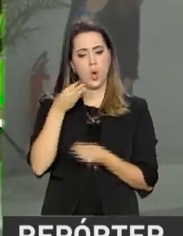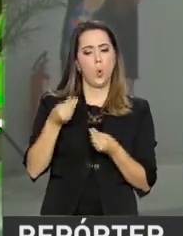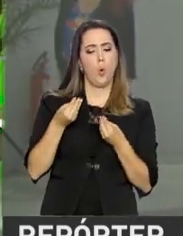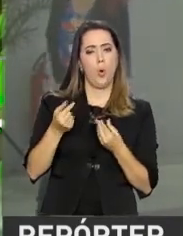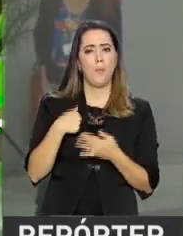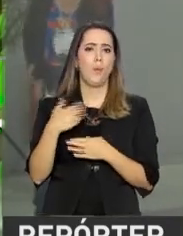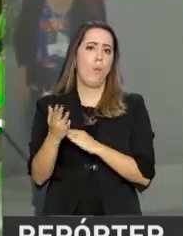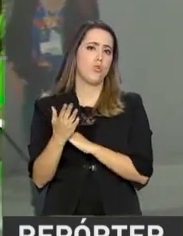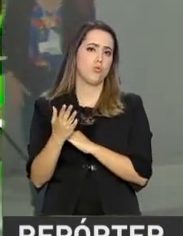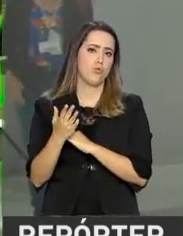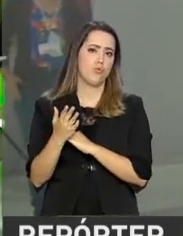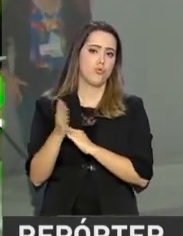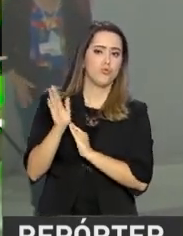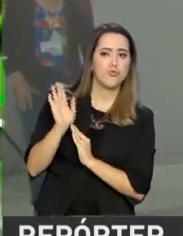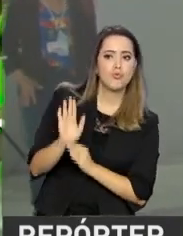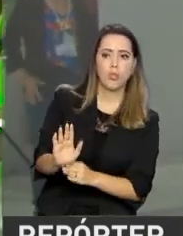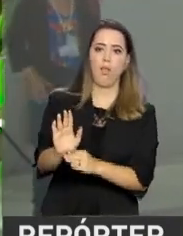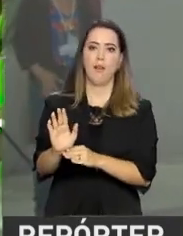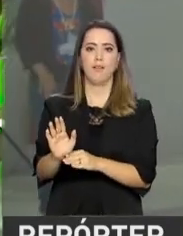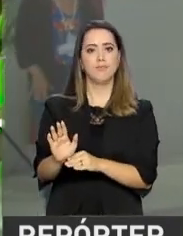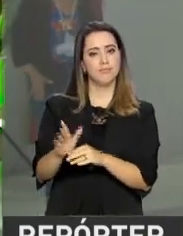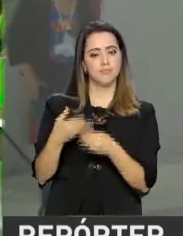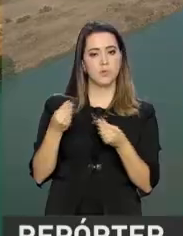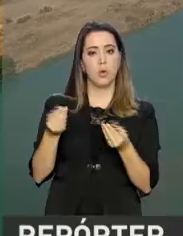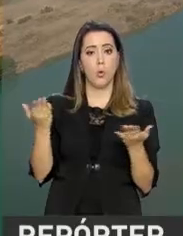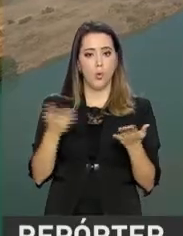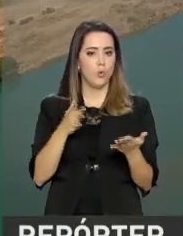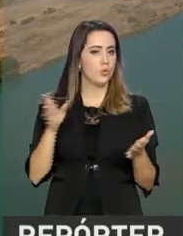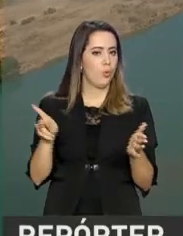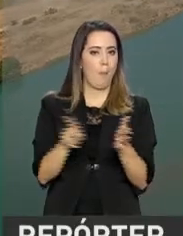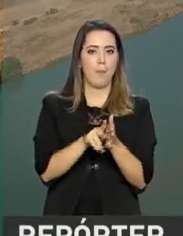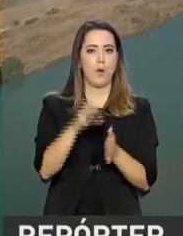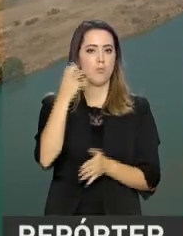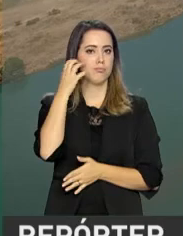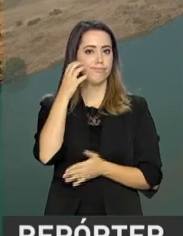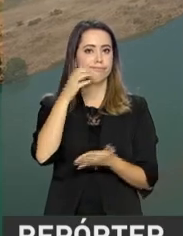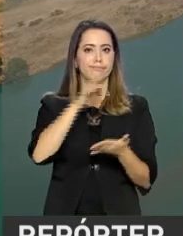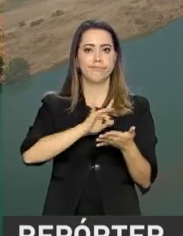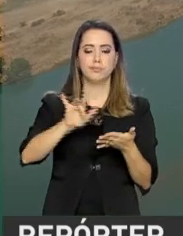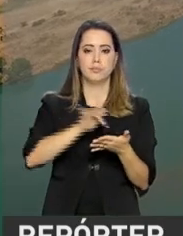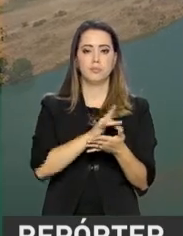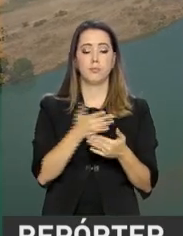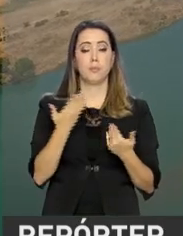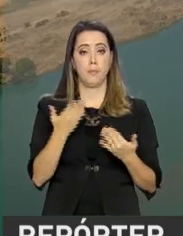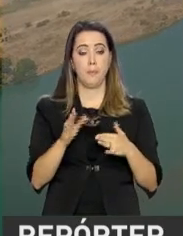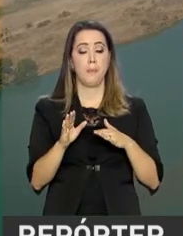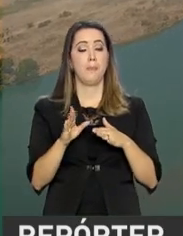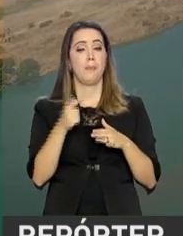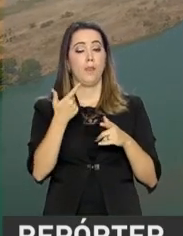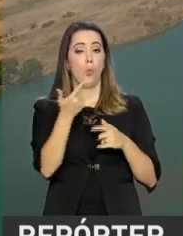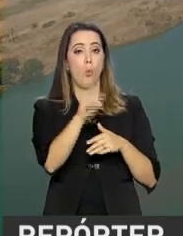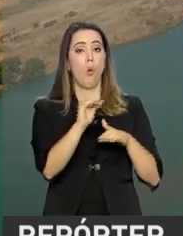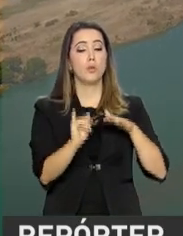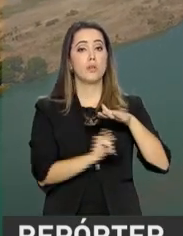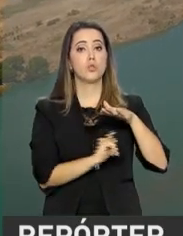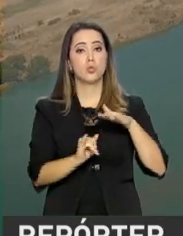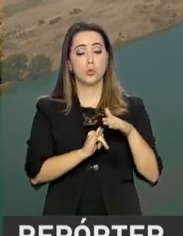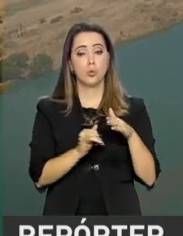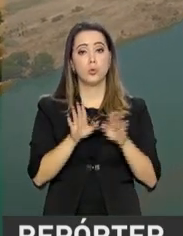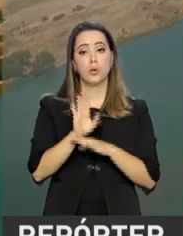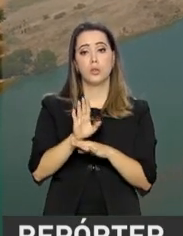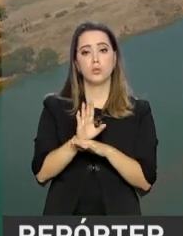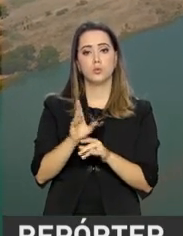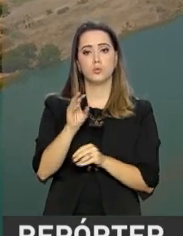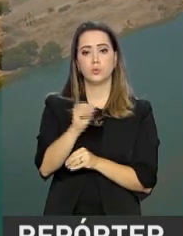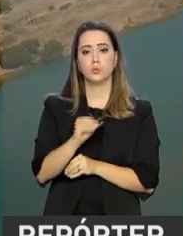eu posso fazer alguma coisa. Então hoje está no seu celular. O Instituto Espinhaço, uma organização sem fins lucrativos que atua